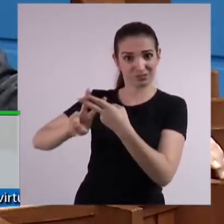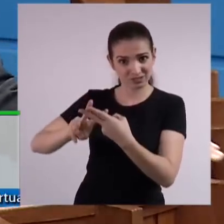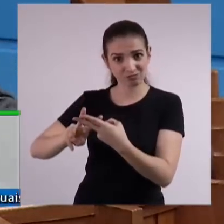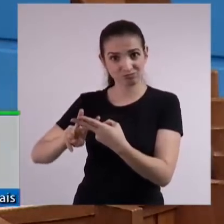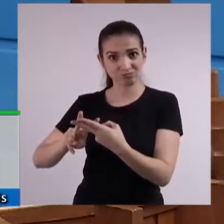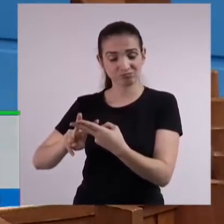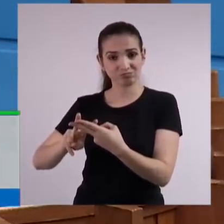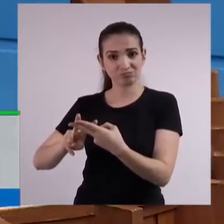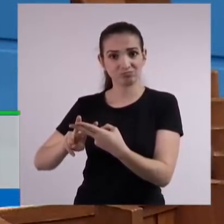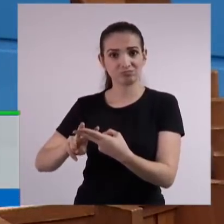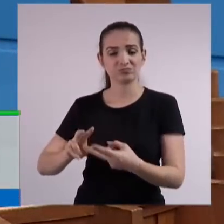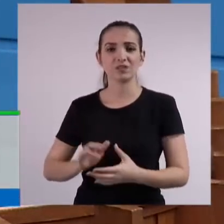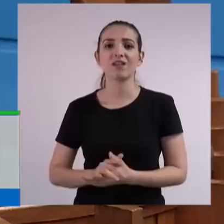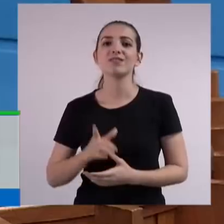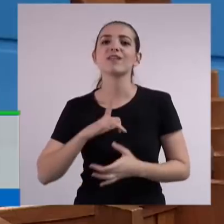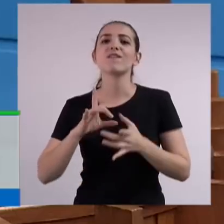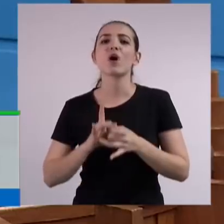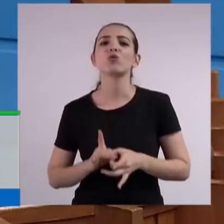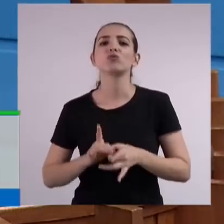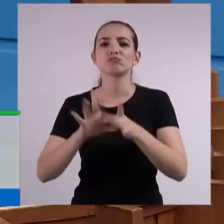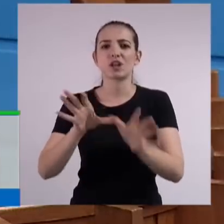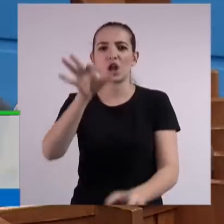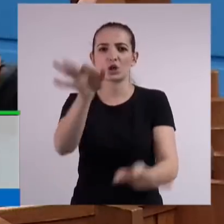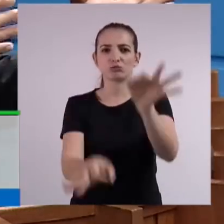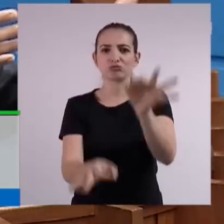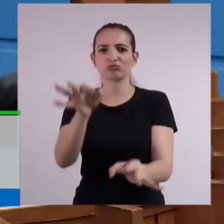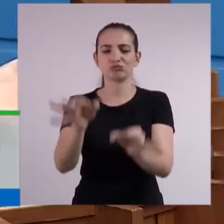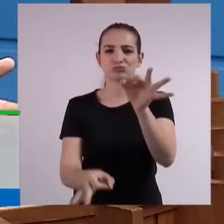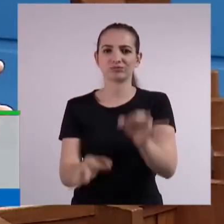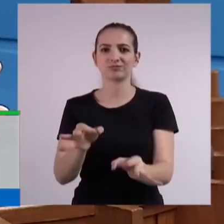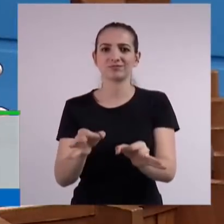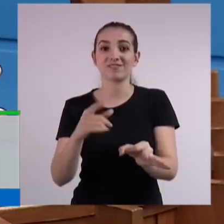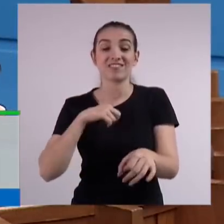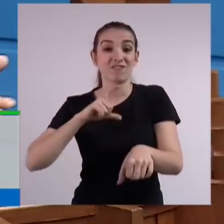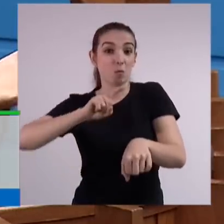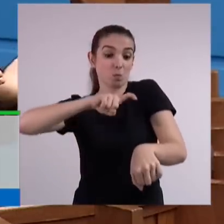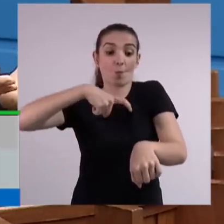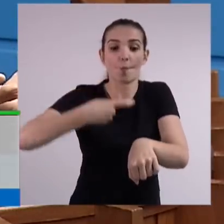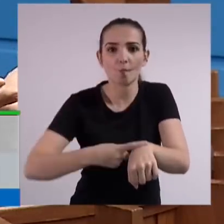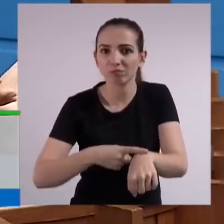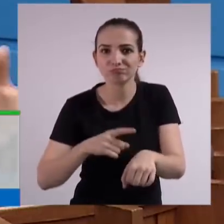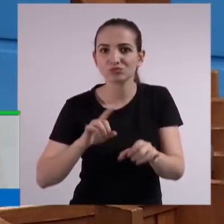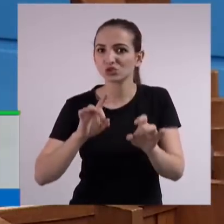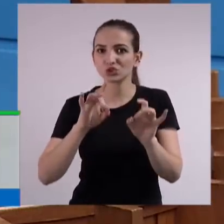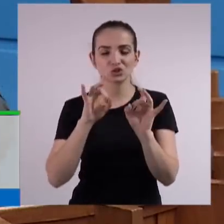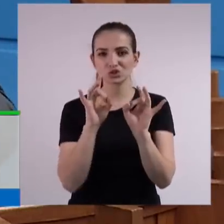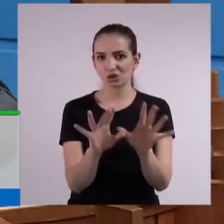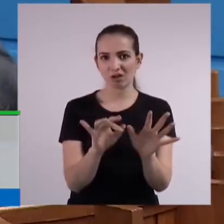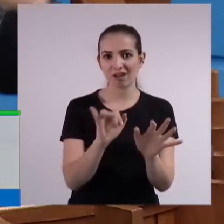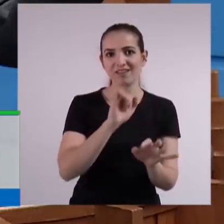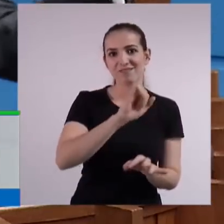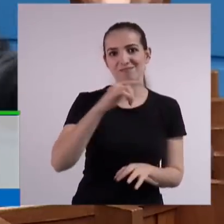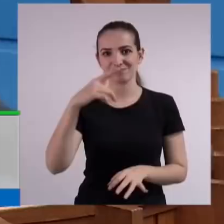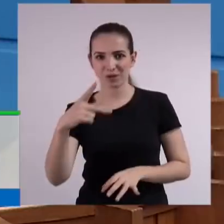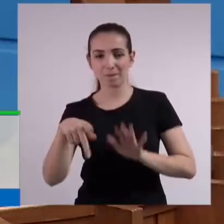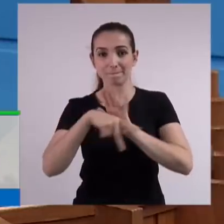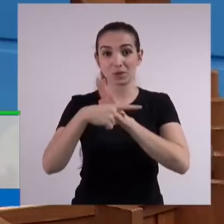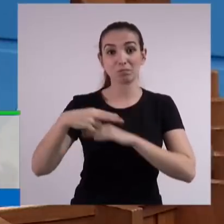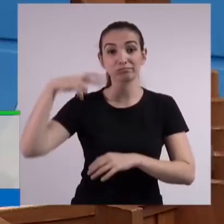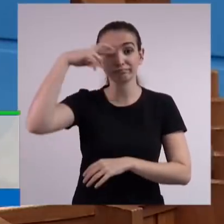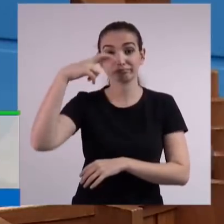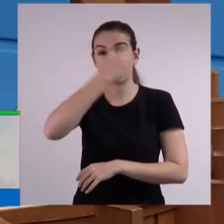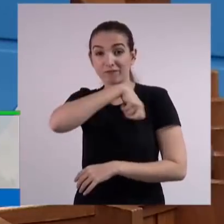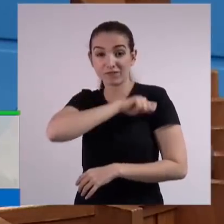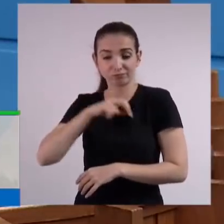autorizada pela Justiça, em cima tão somente de um inquérito policial que investigava